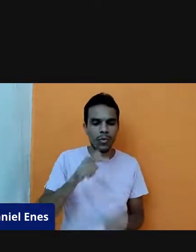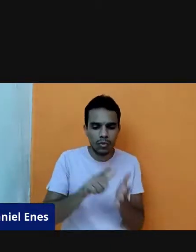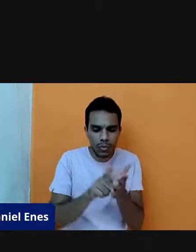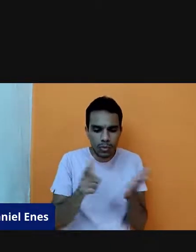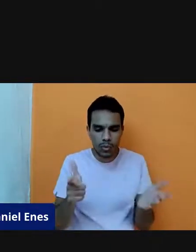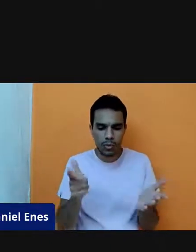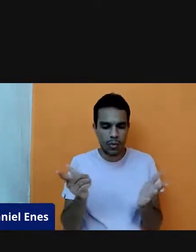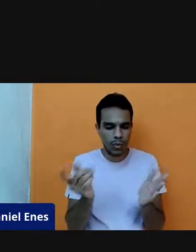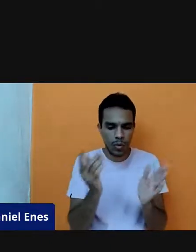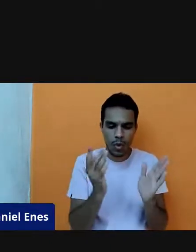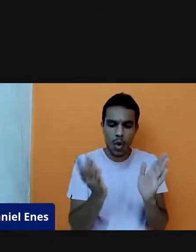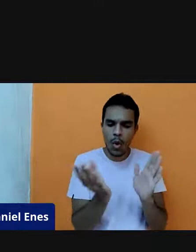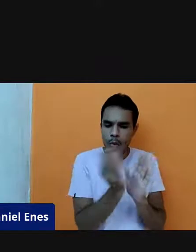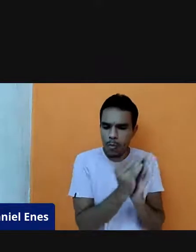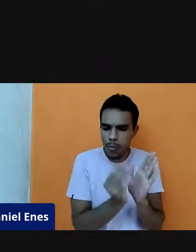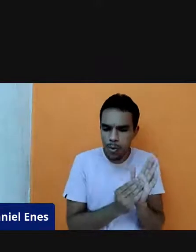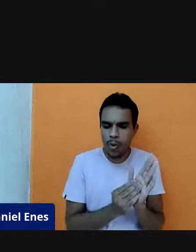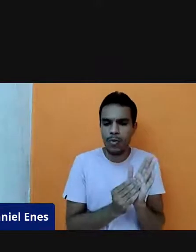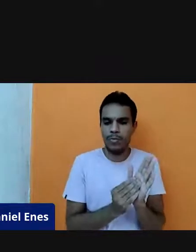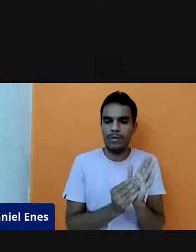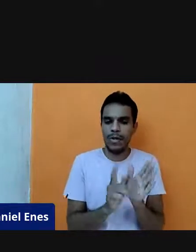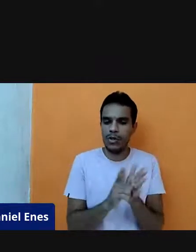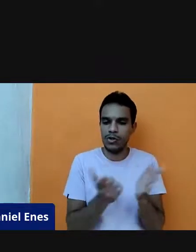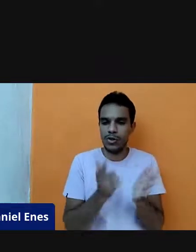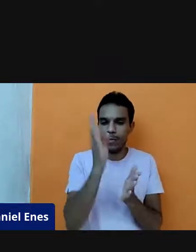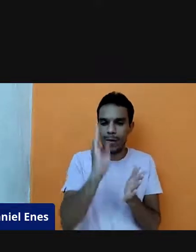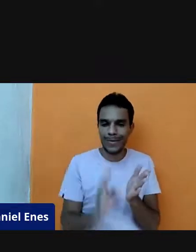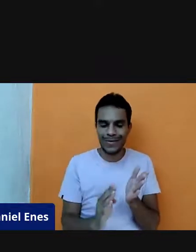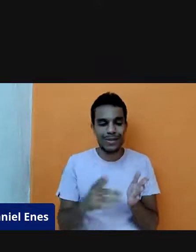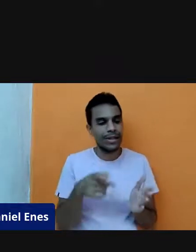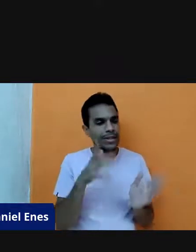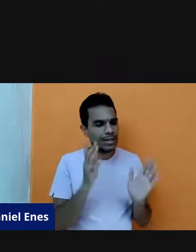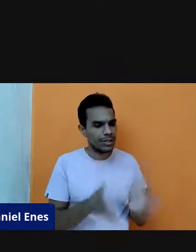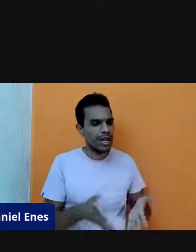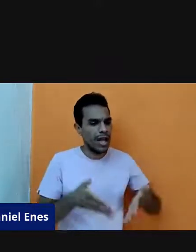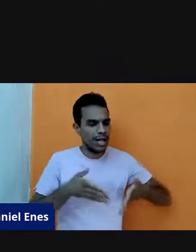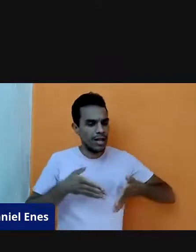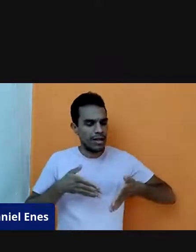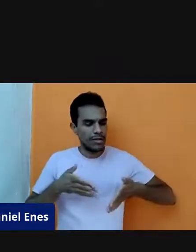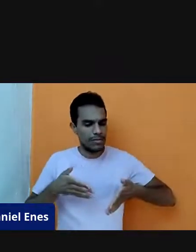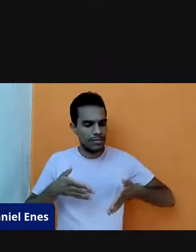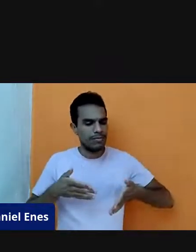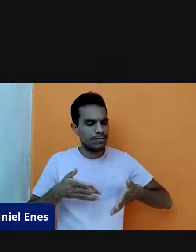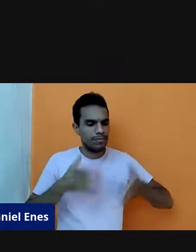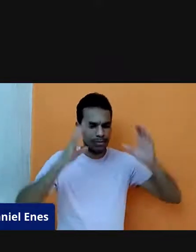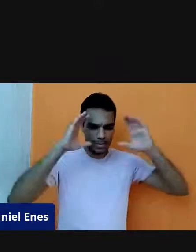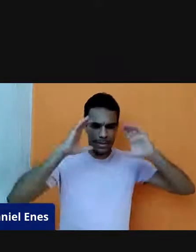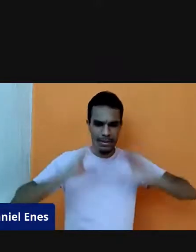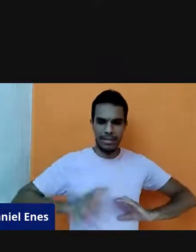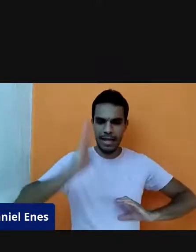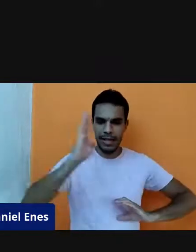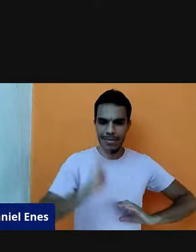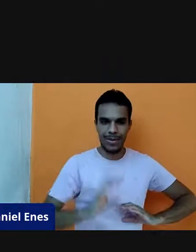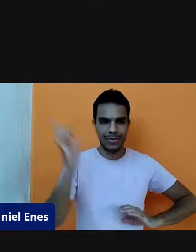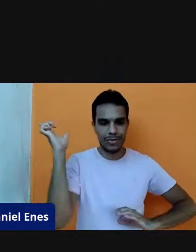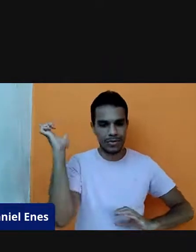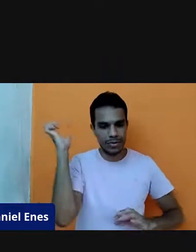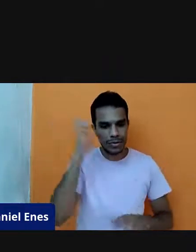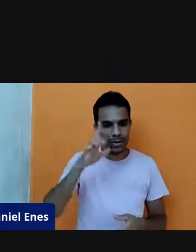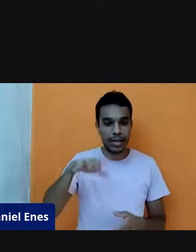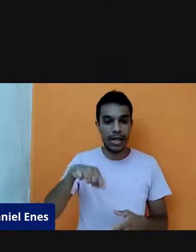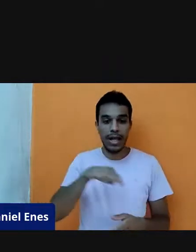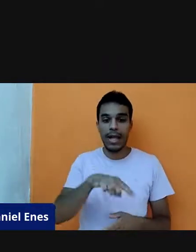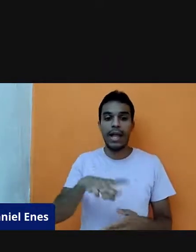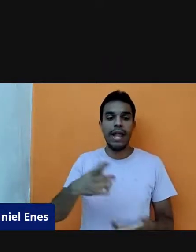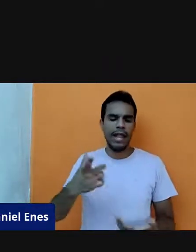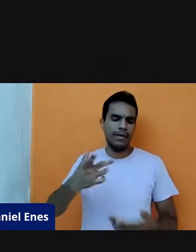brasileiros. Finalmente naturalizada, então, cidadã brasileira, como a gente falou no início, ela era ucraniana, né? E